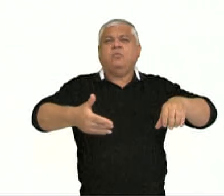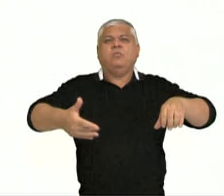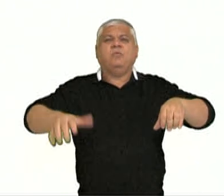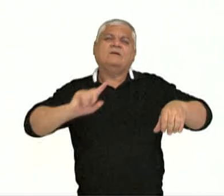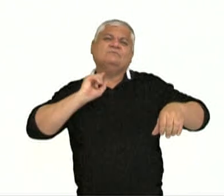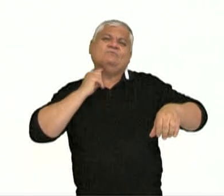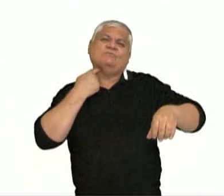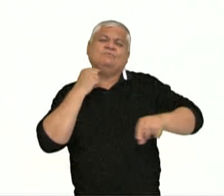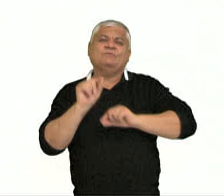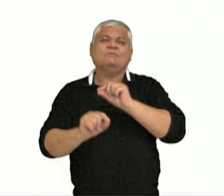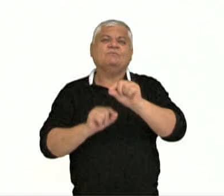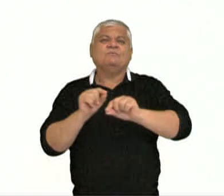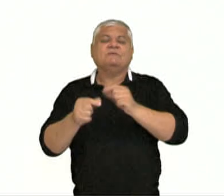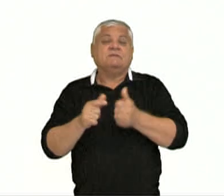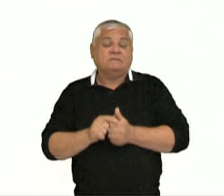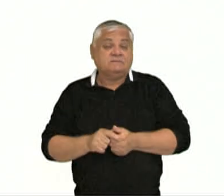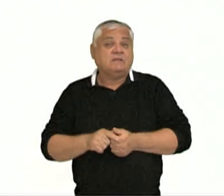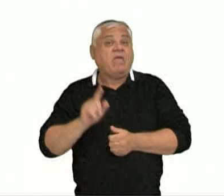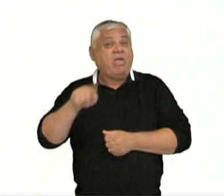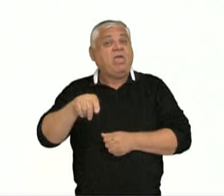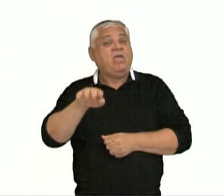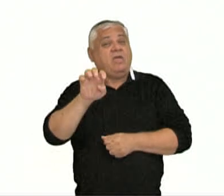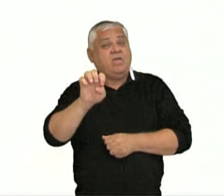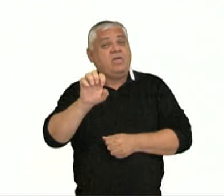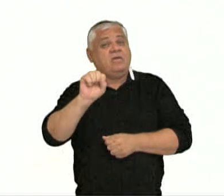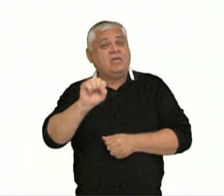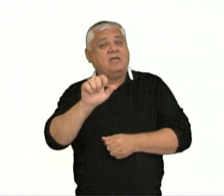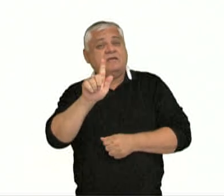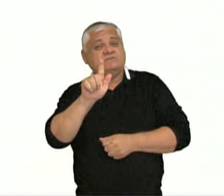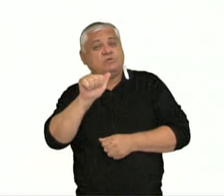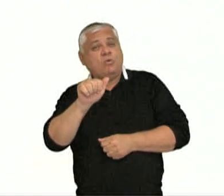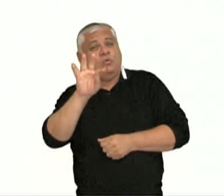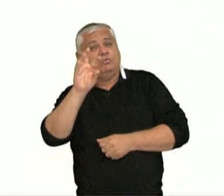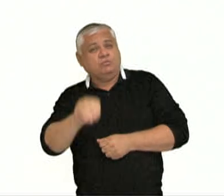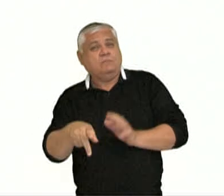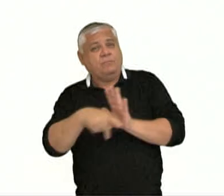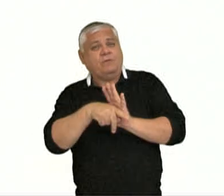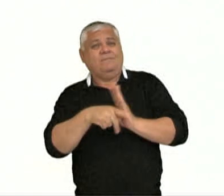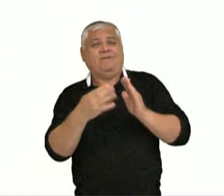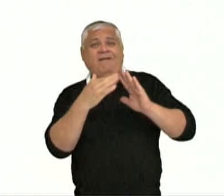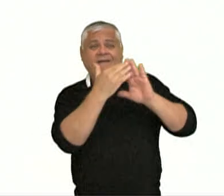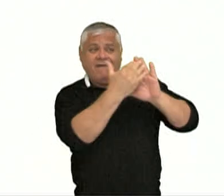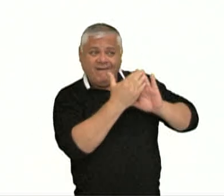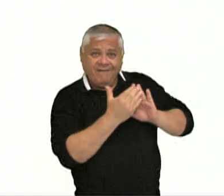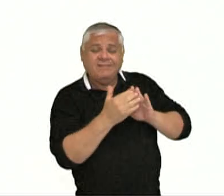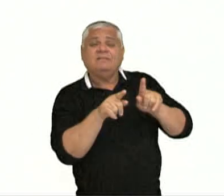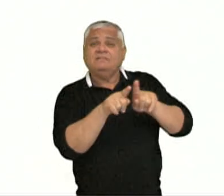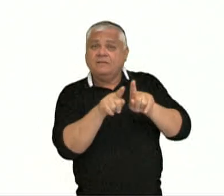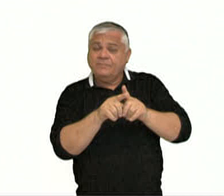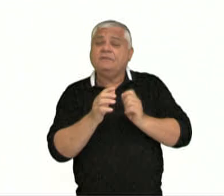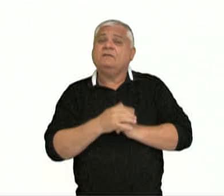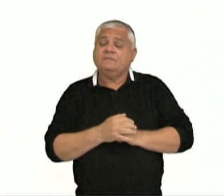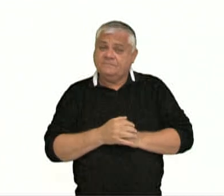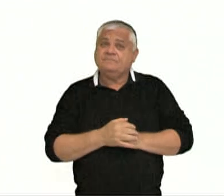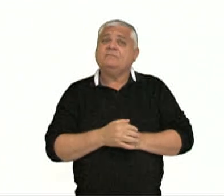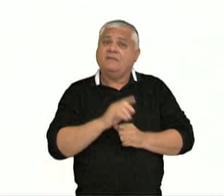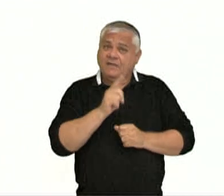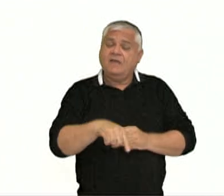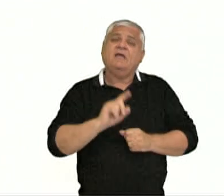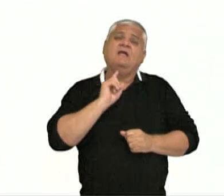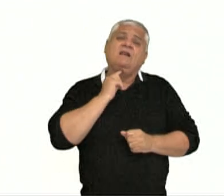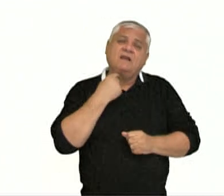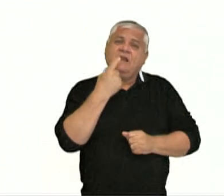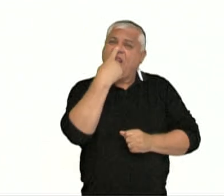dessas características, nós chamamos de esgoto, né, o esgoto doméstico aqui. Os resíduos provenientes das residências formam